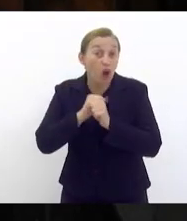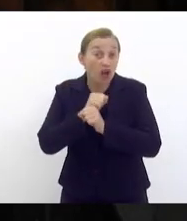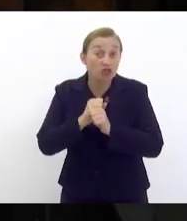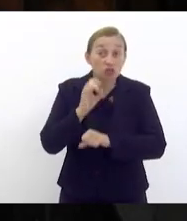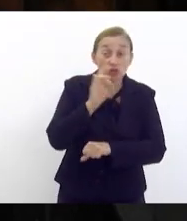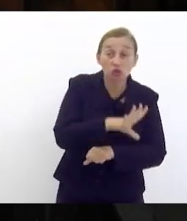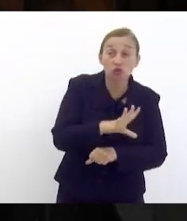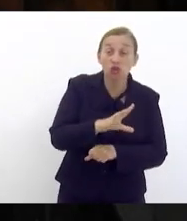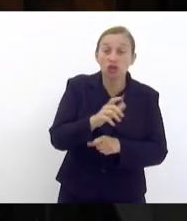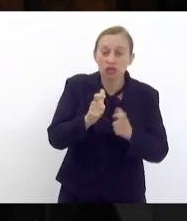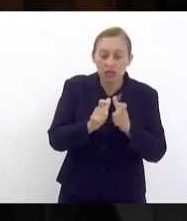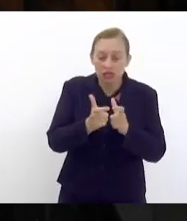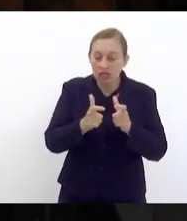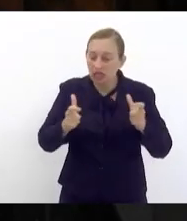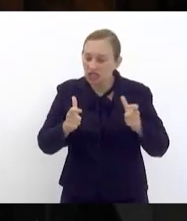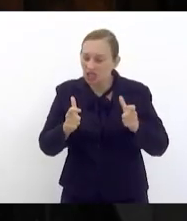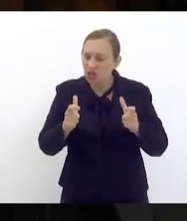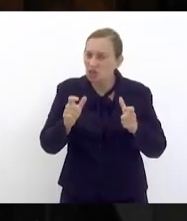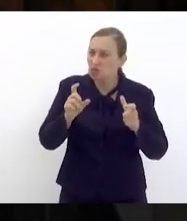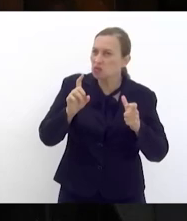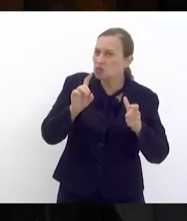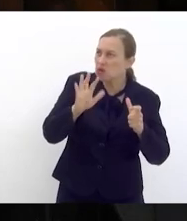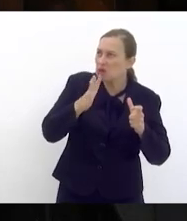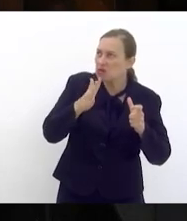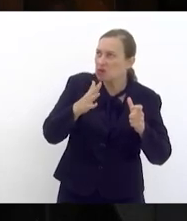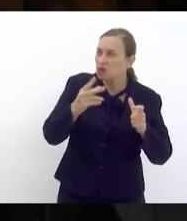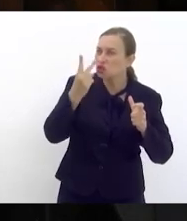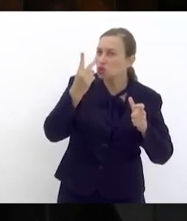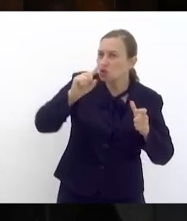cresceu somente, em média,